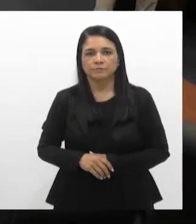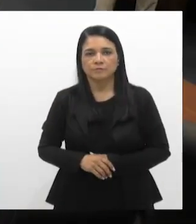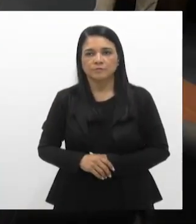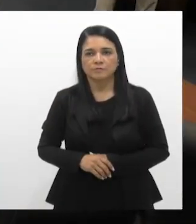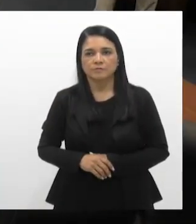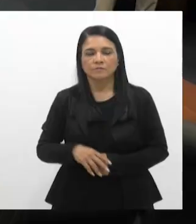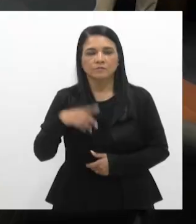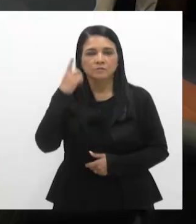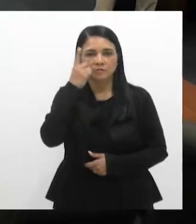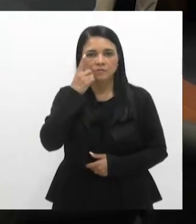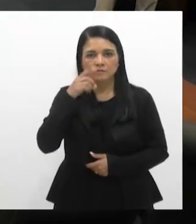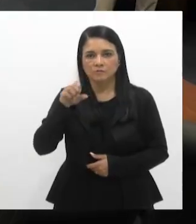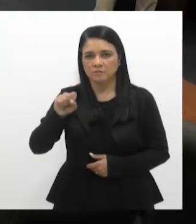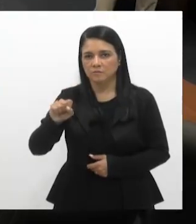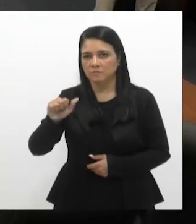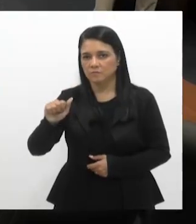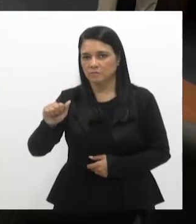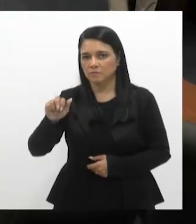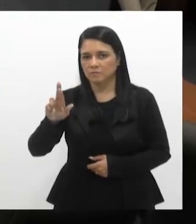Deputada Sara Pôncio.